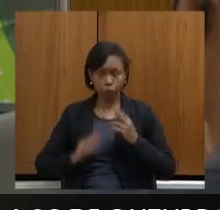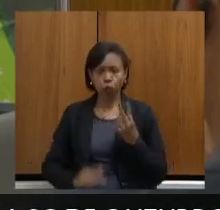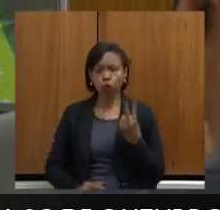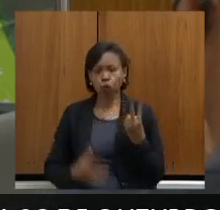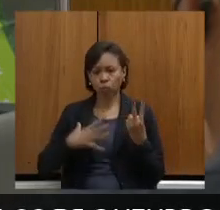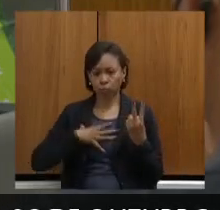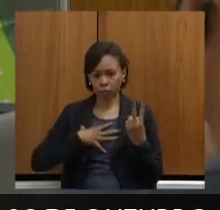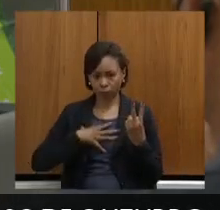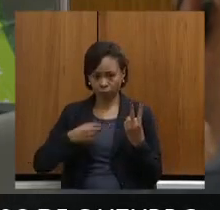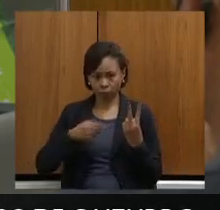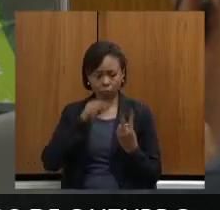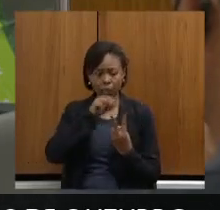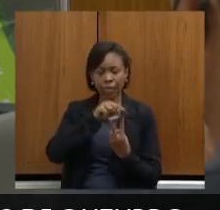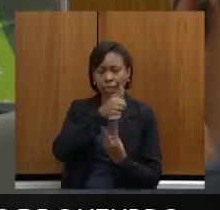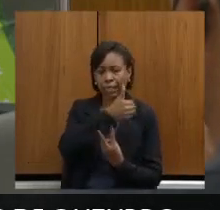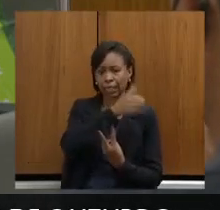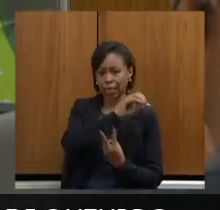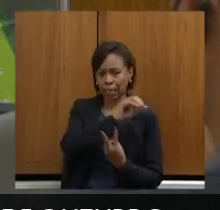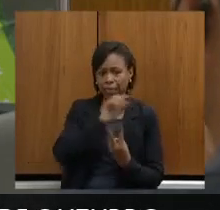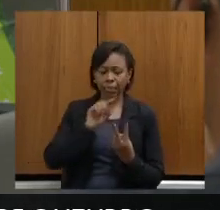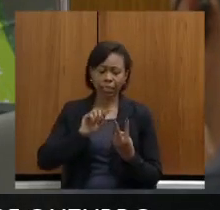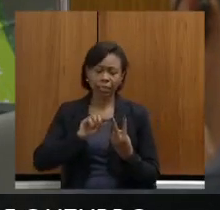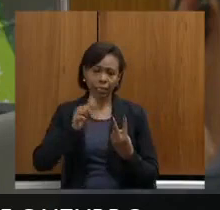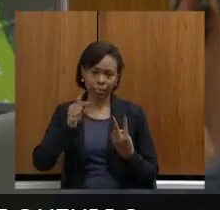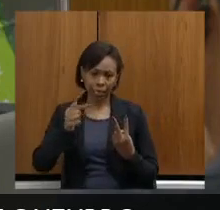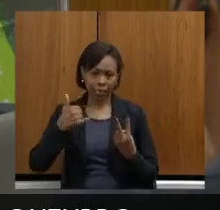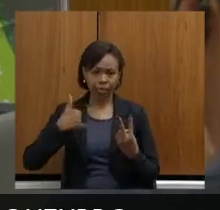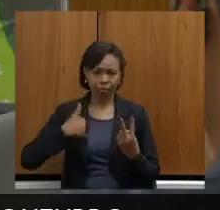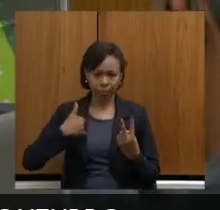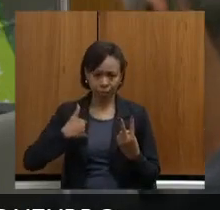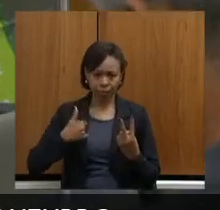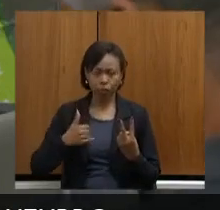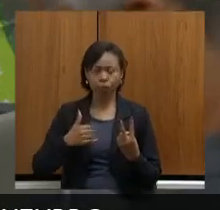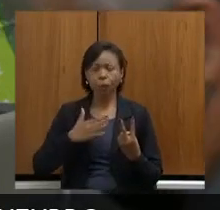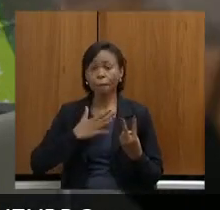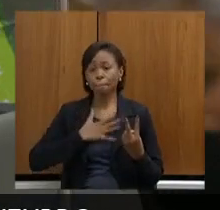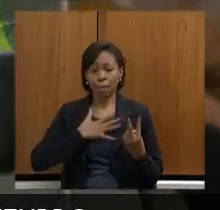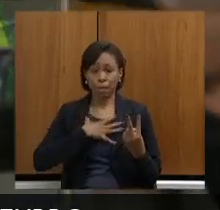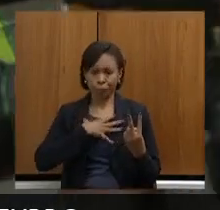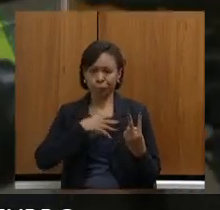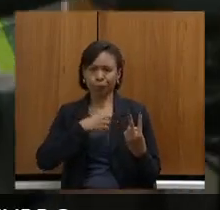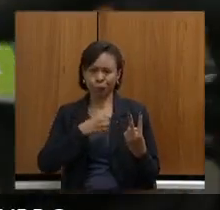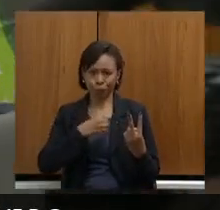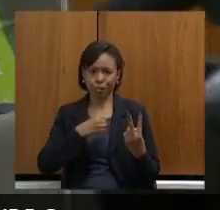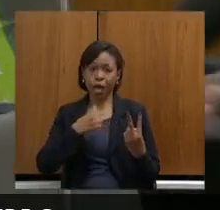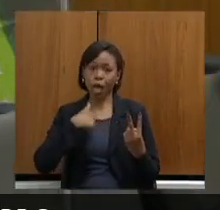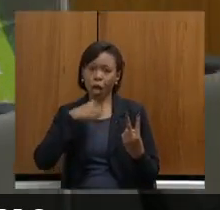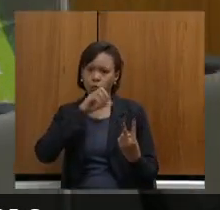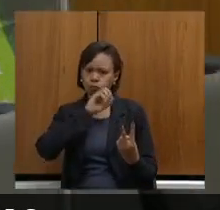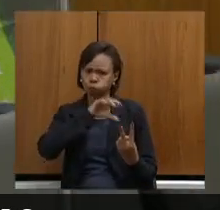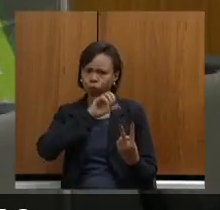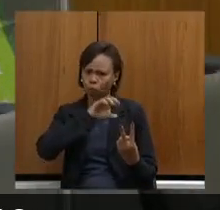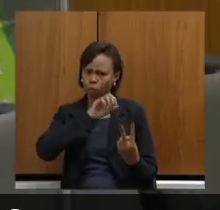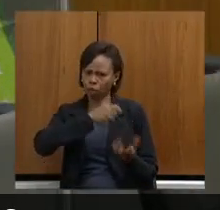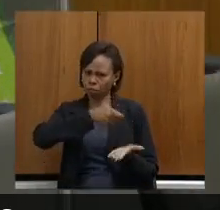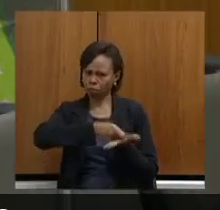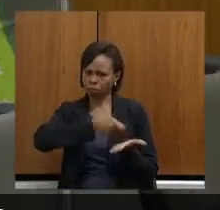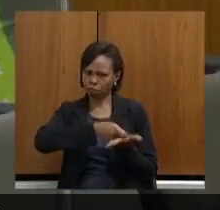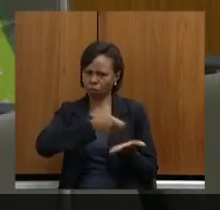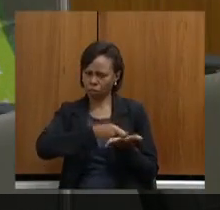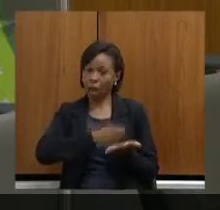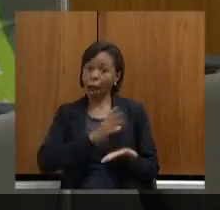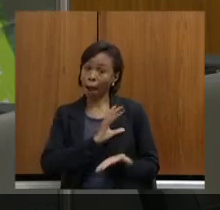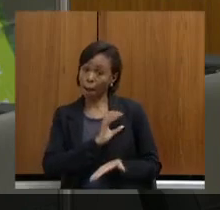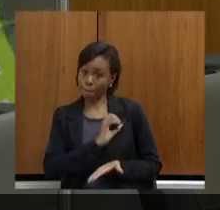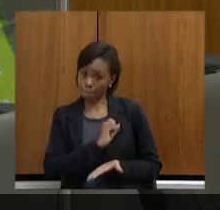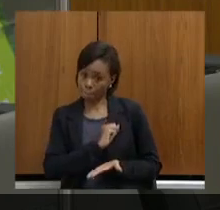uma de 10 uma de 7 anos é a minha eu falo eu azedo cu de forma muito rígida com muito